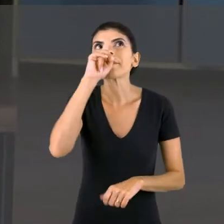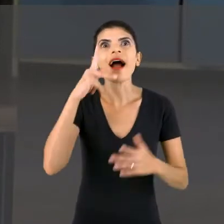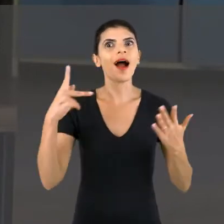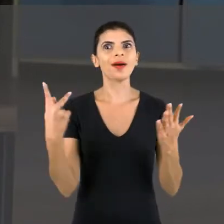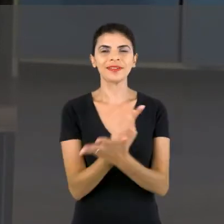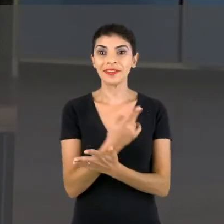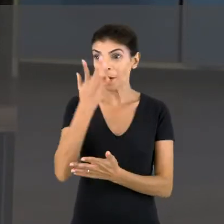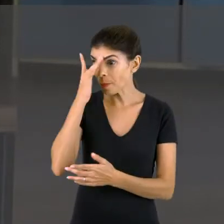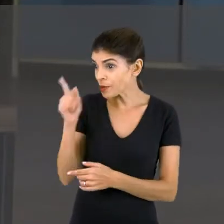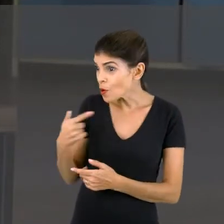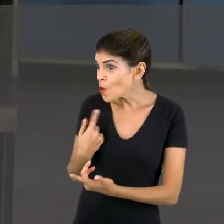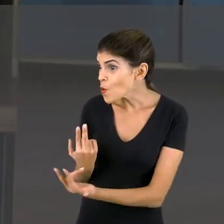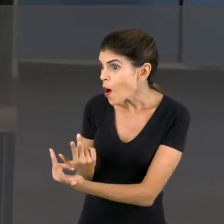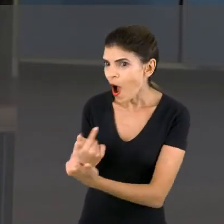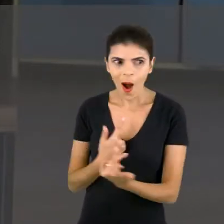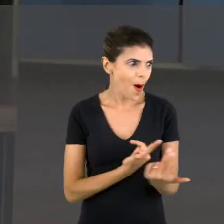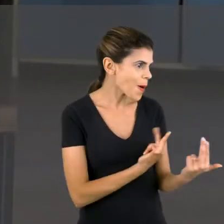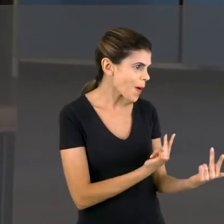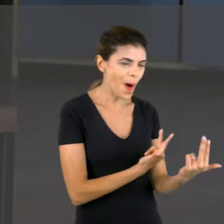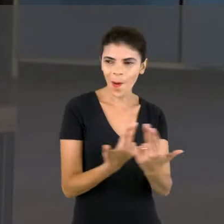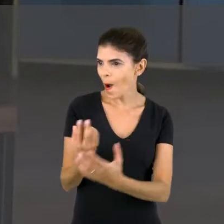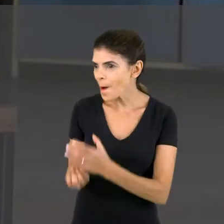foi um acaso, né? Foram as pessoas que estavam ali